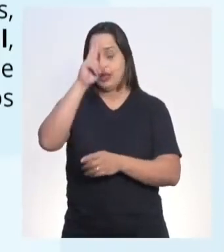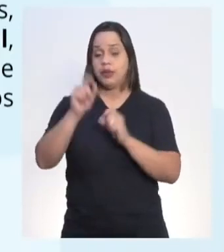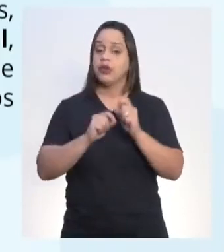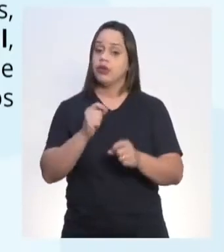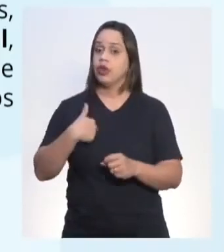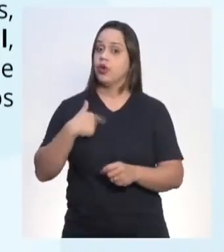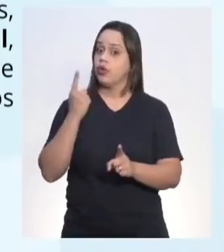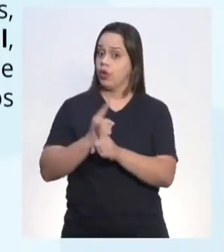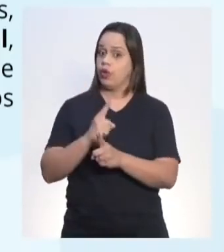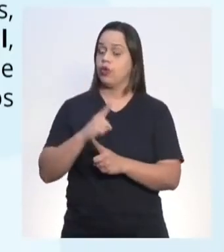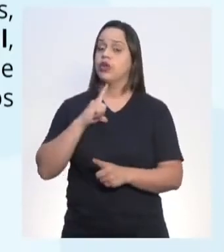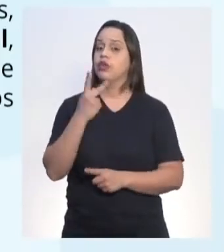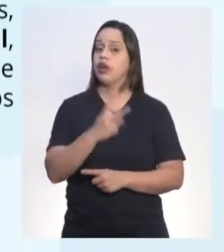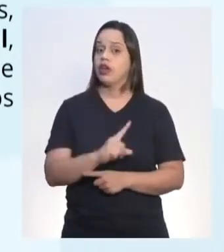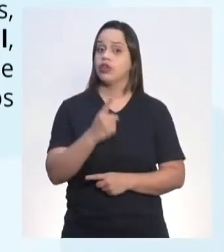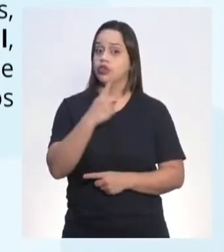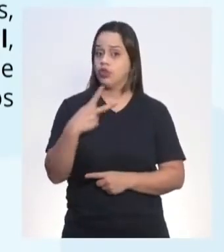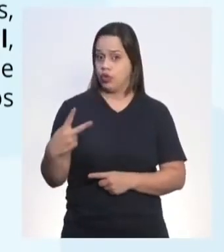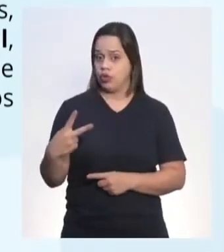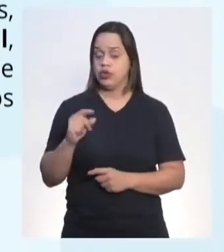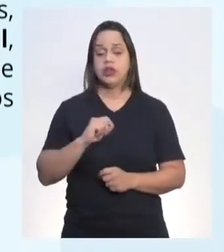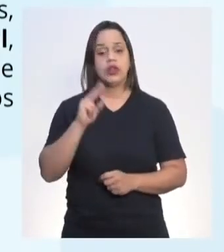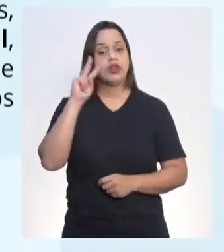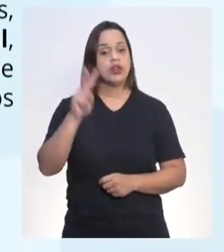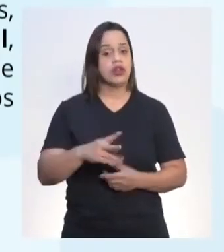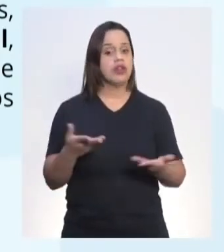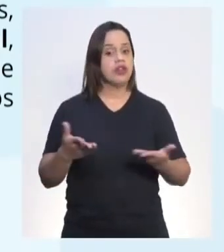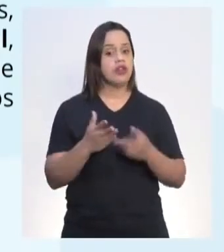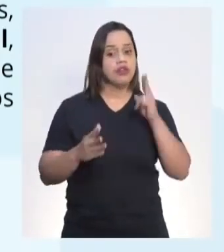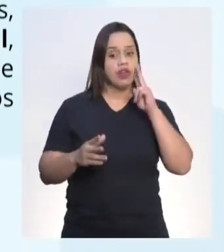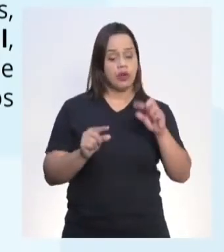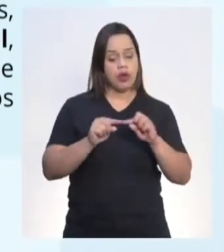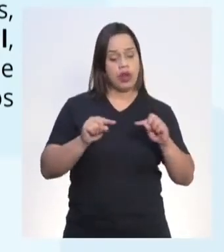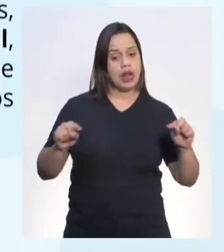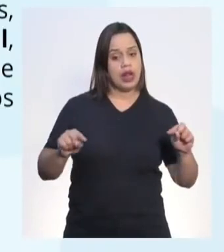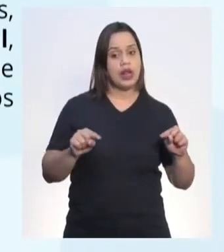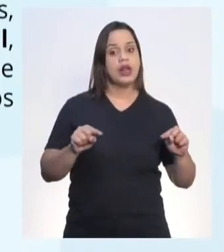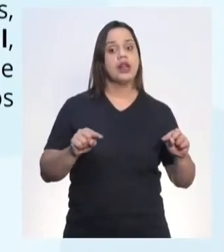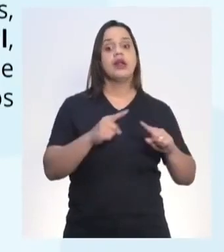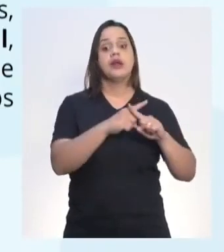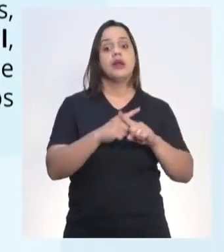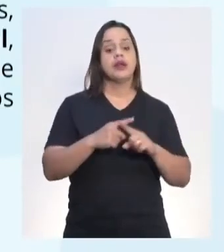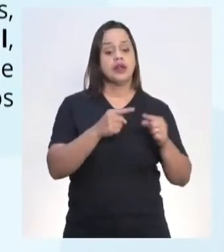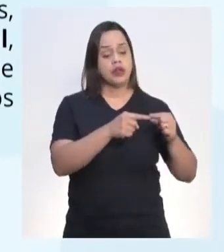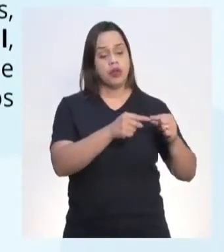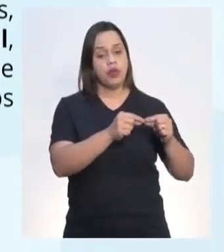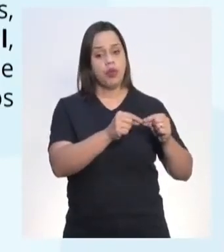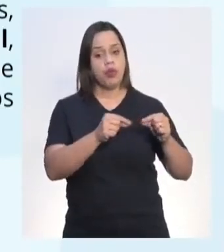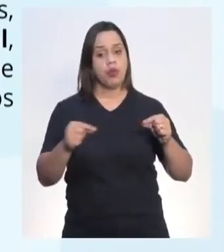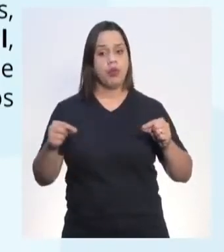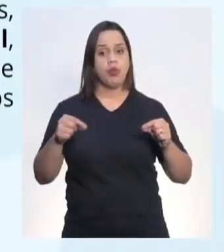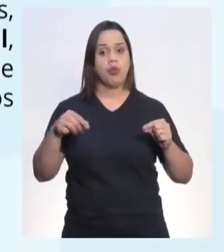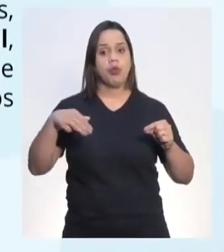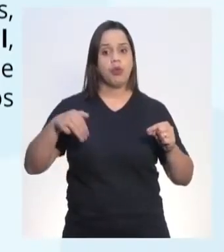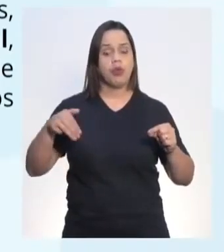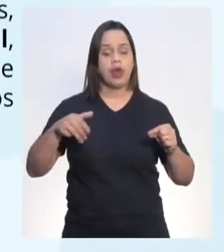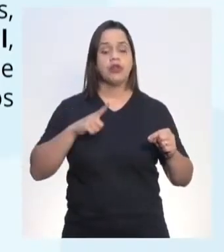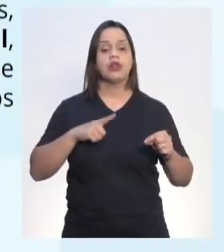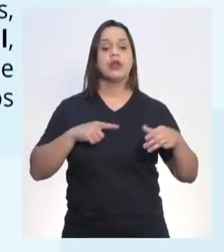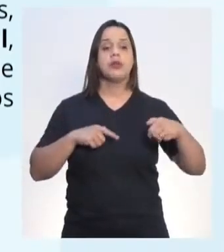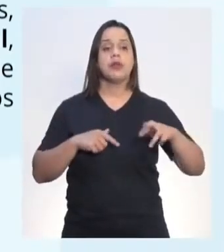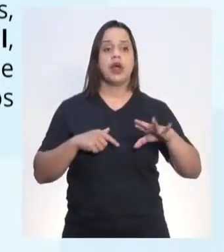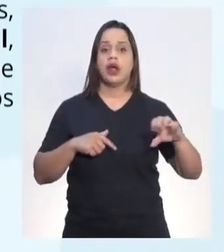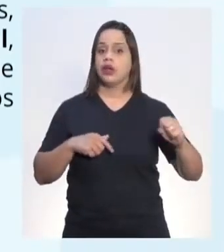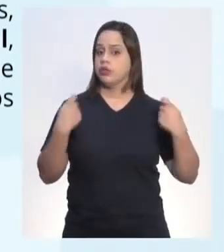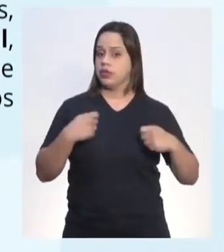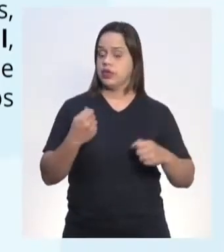metros. Nessas condições, determine o total em metro linear de muro que Marcos deverá construir. Vamos entender